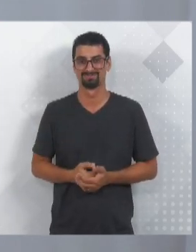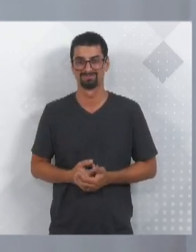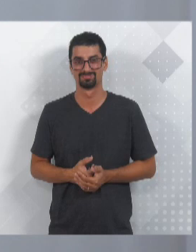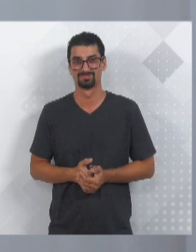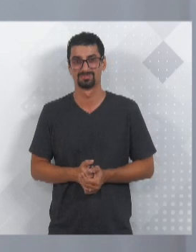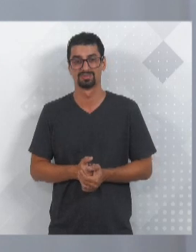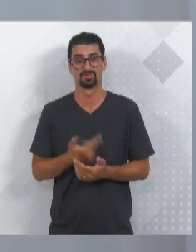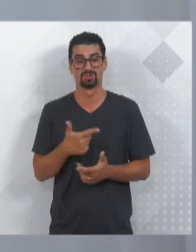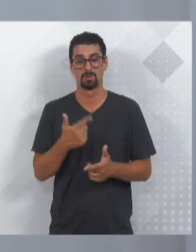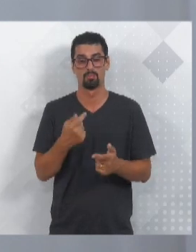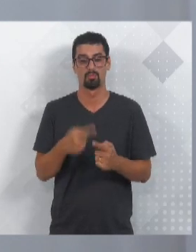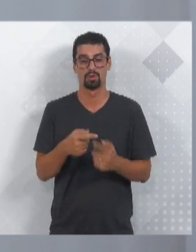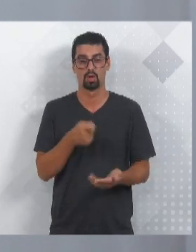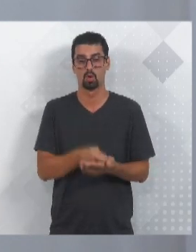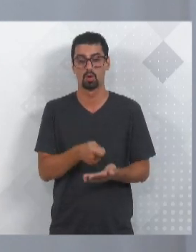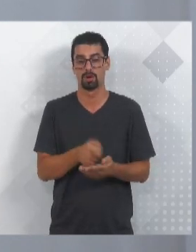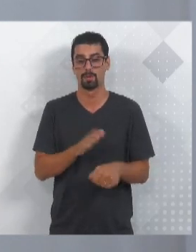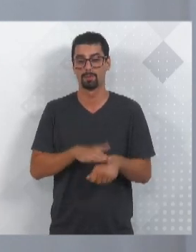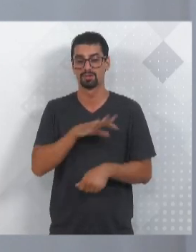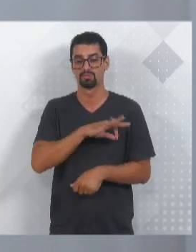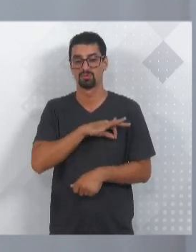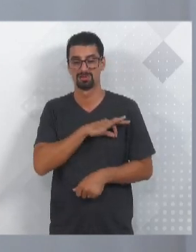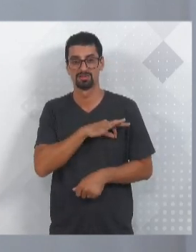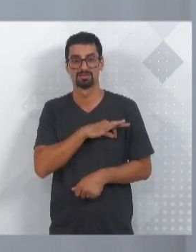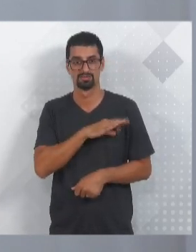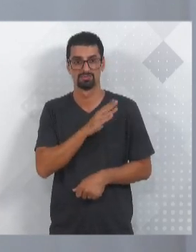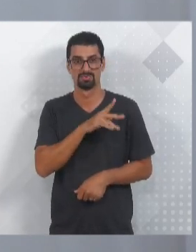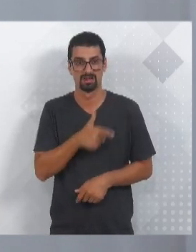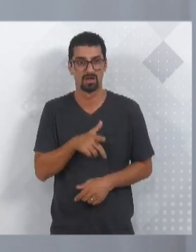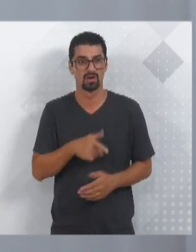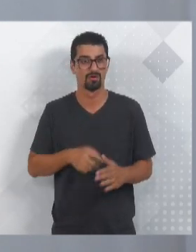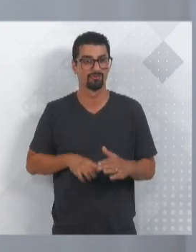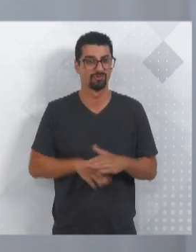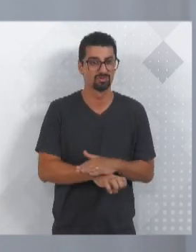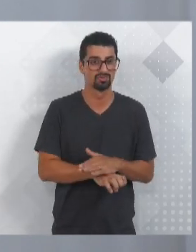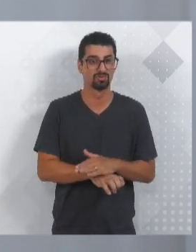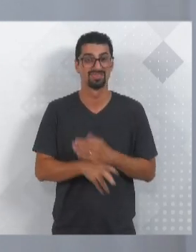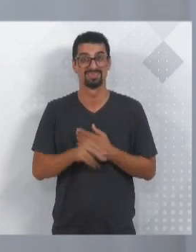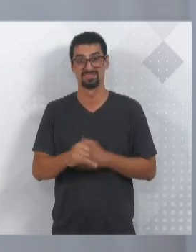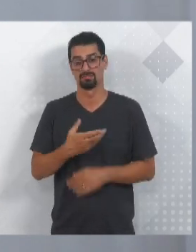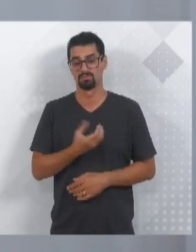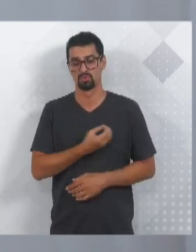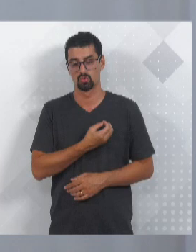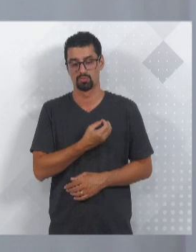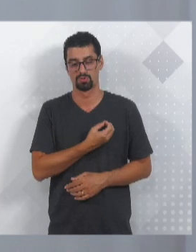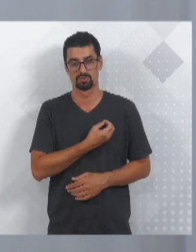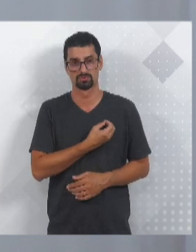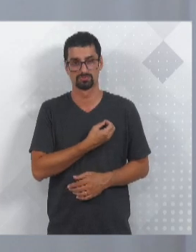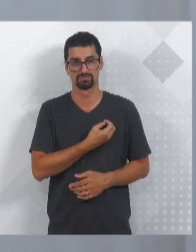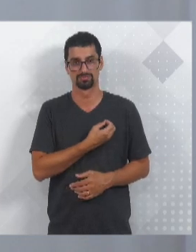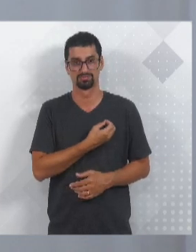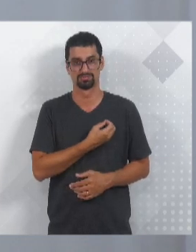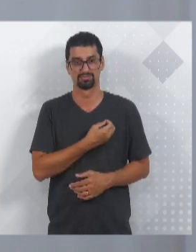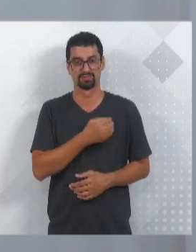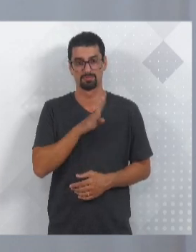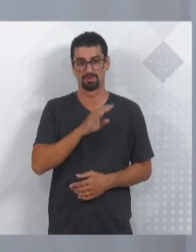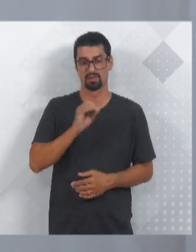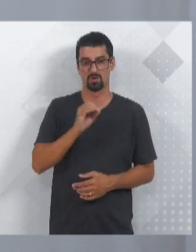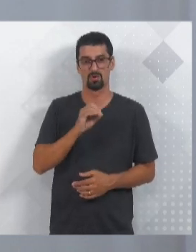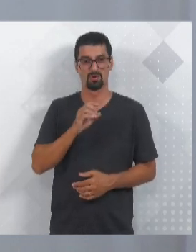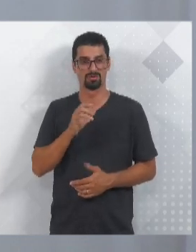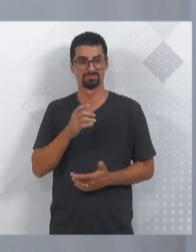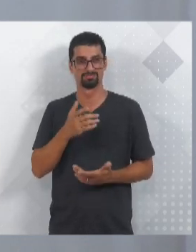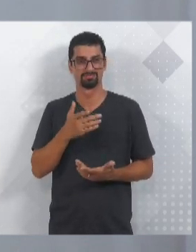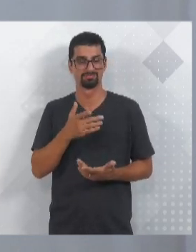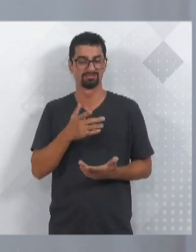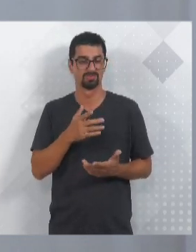cobrar mais policiamento para Blumenau, mais efetivo, se meus números de boletim de ocorrência